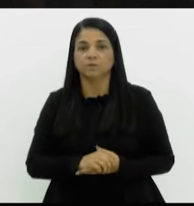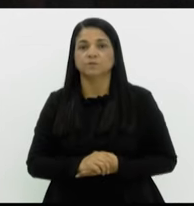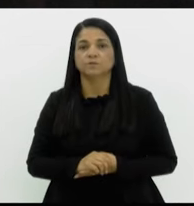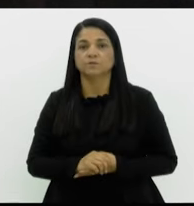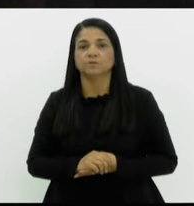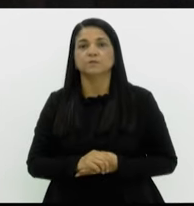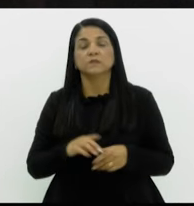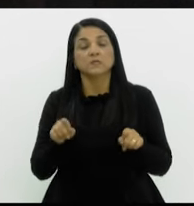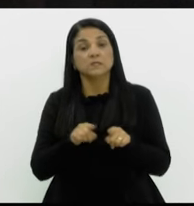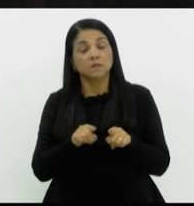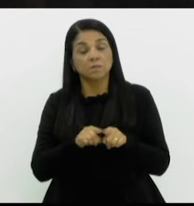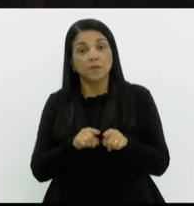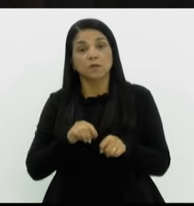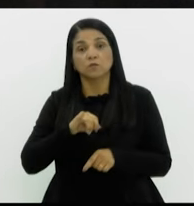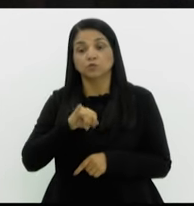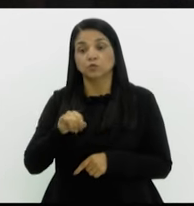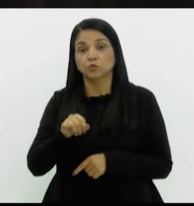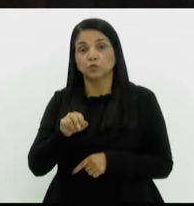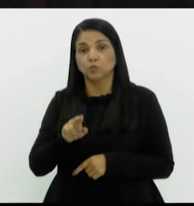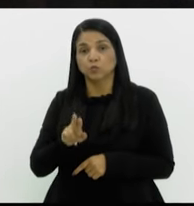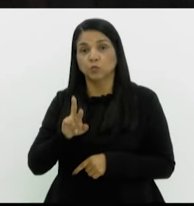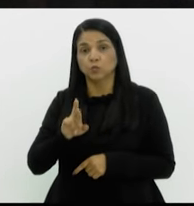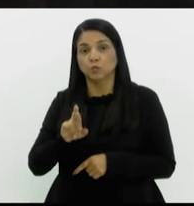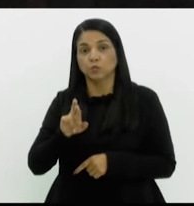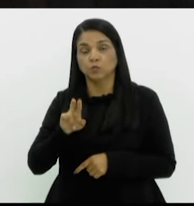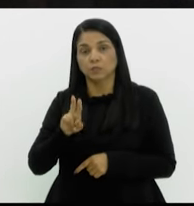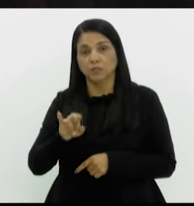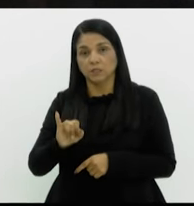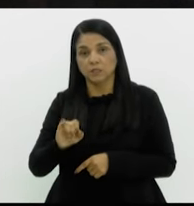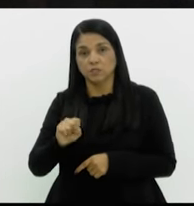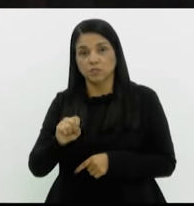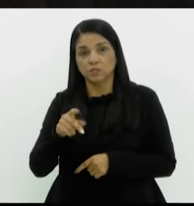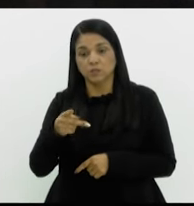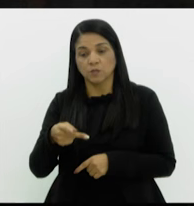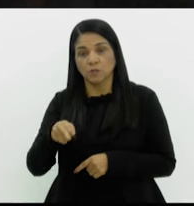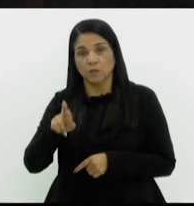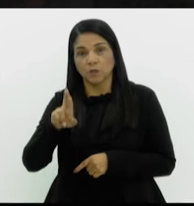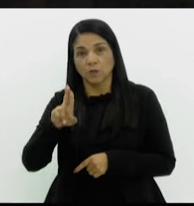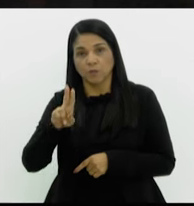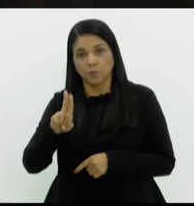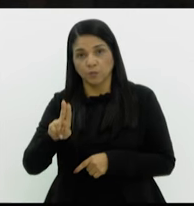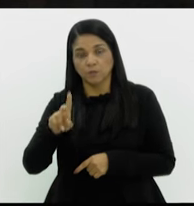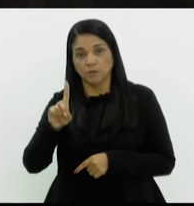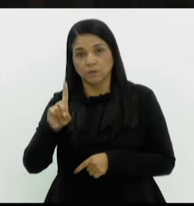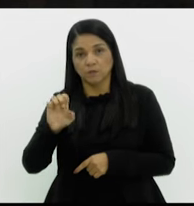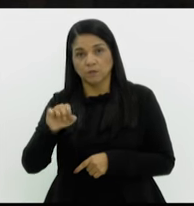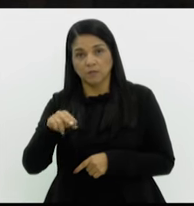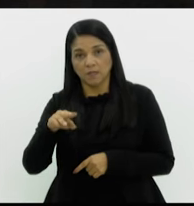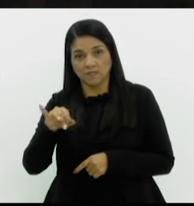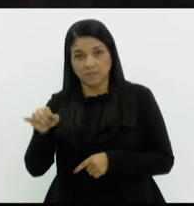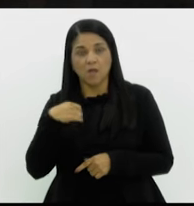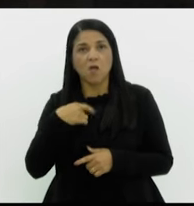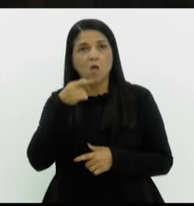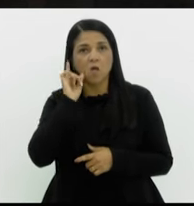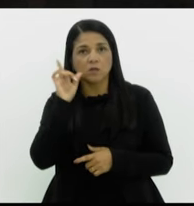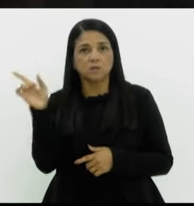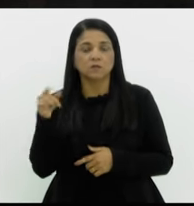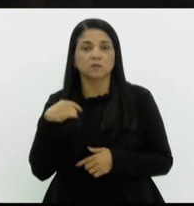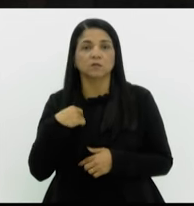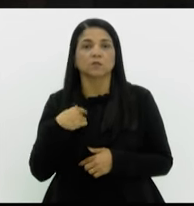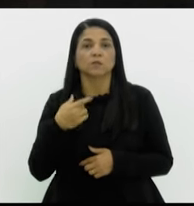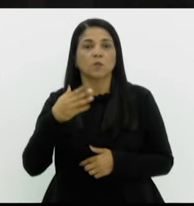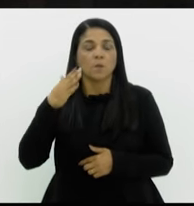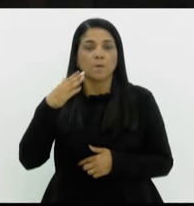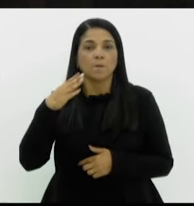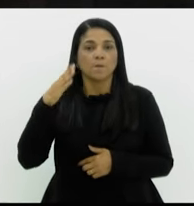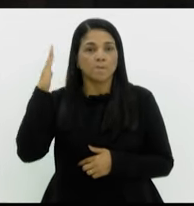alguma jurisprudência, porque no dia de ontem, o Estado do Mato Grosso, por proposta do Executivo de